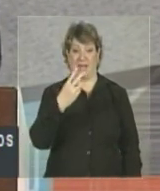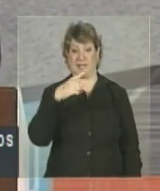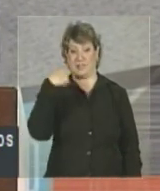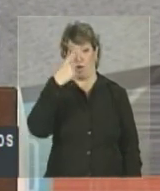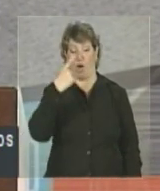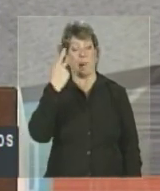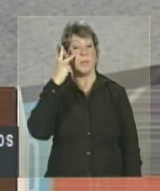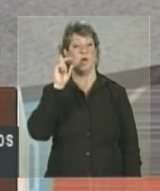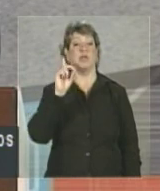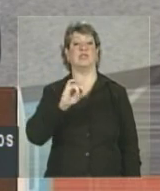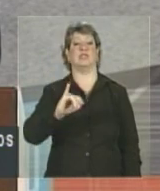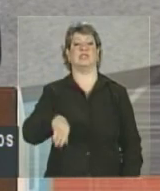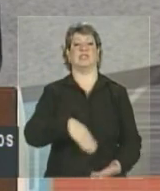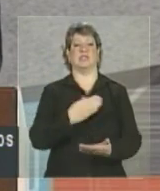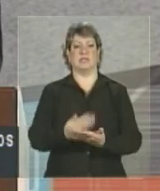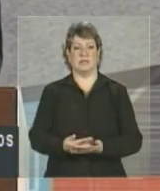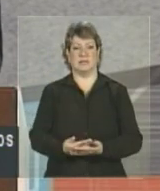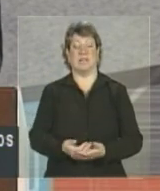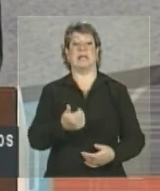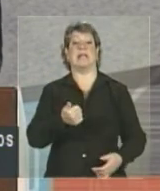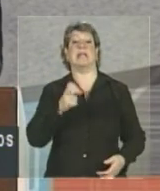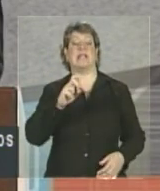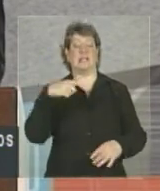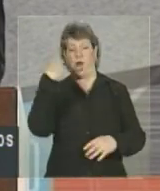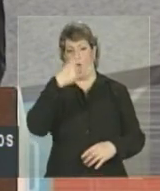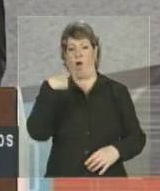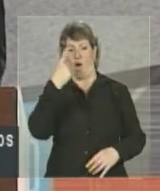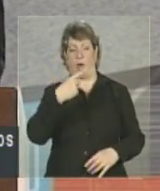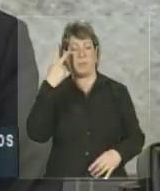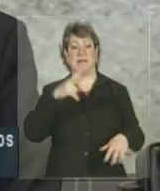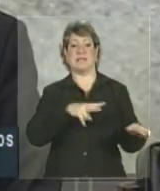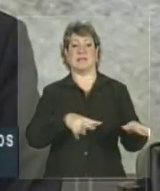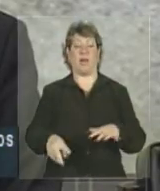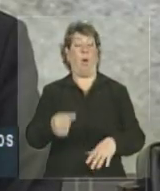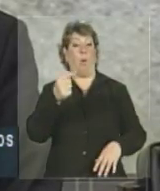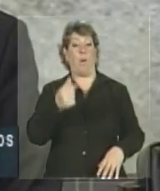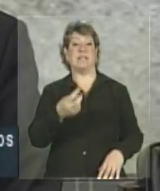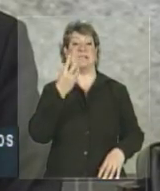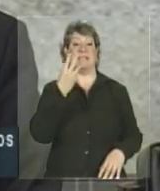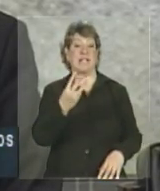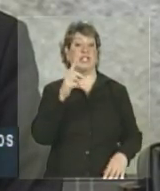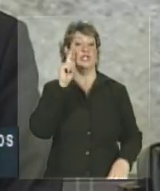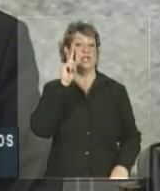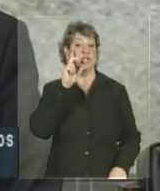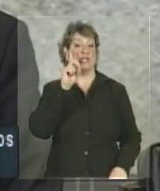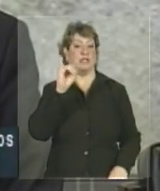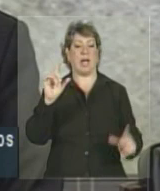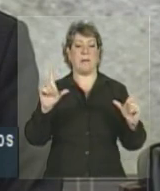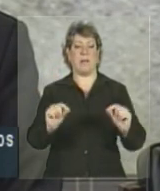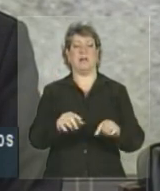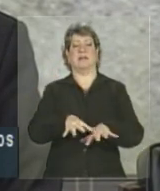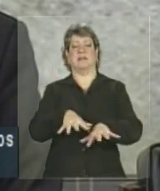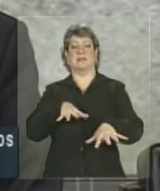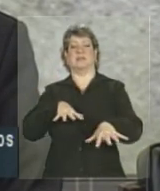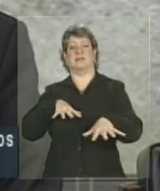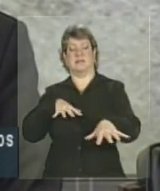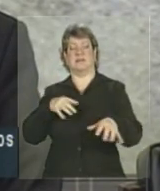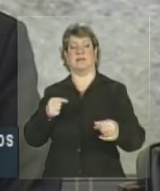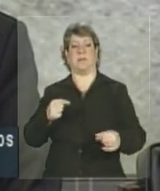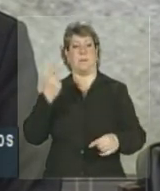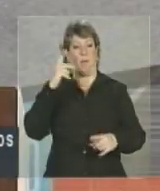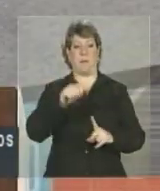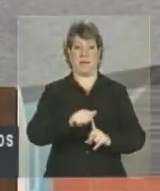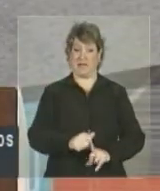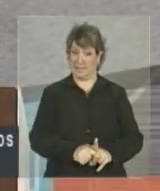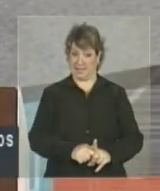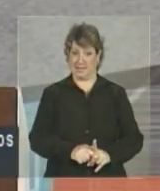dia, 15 horas por semana, quase 3 dias a menos de trânsito por mês.